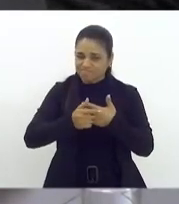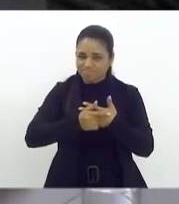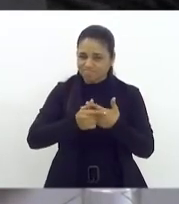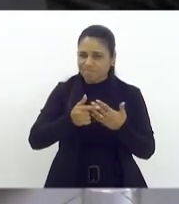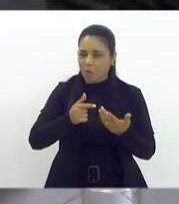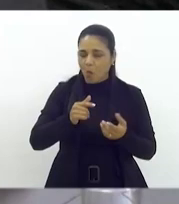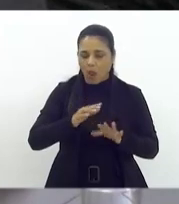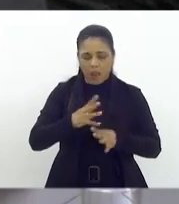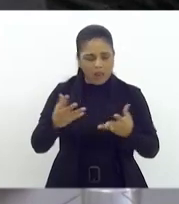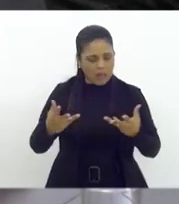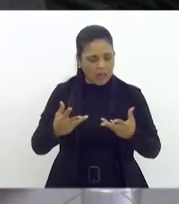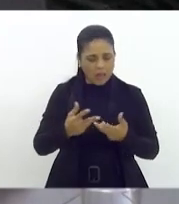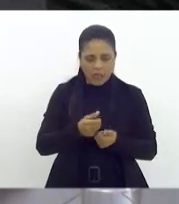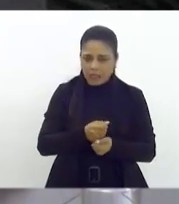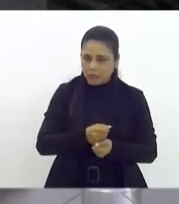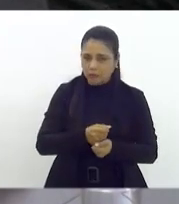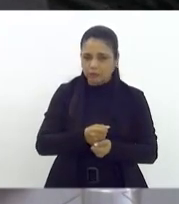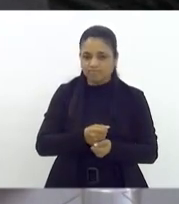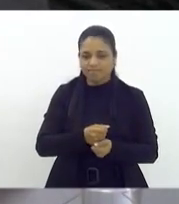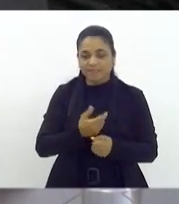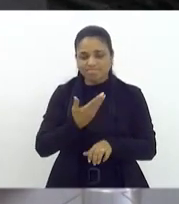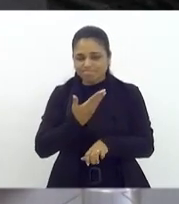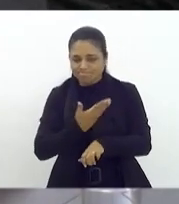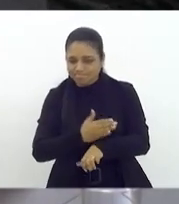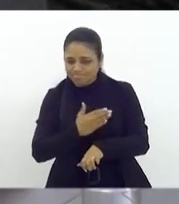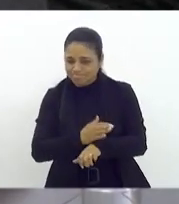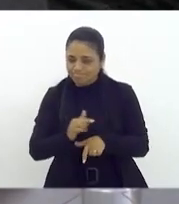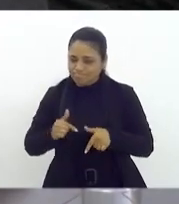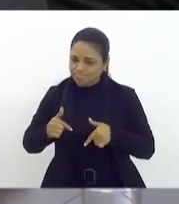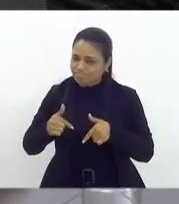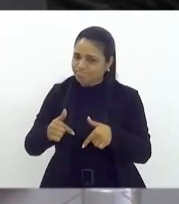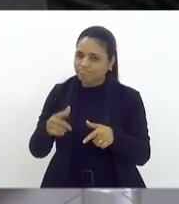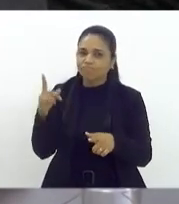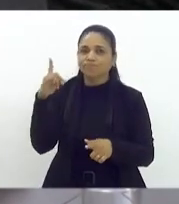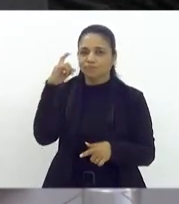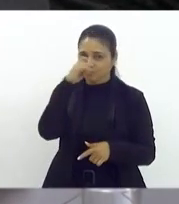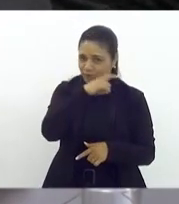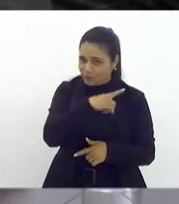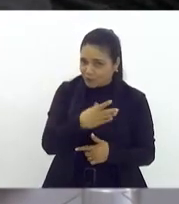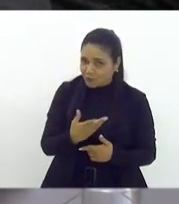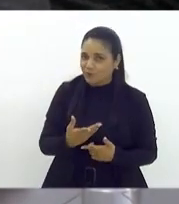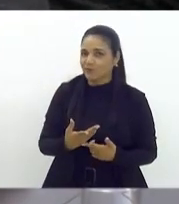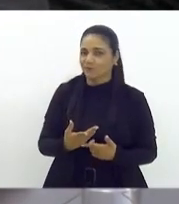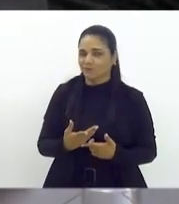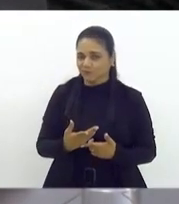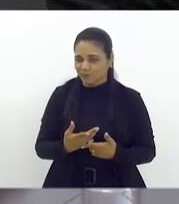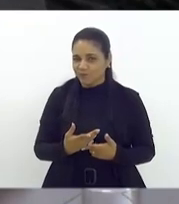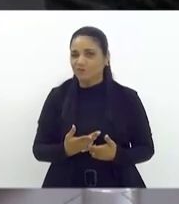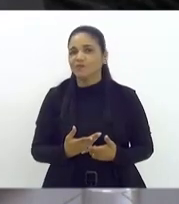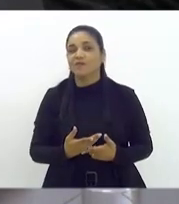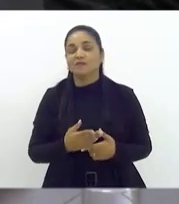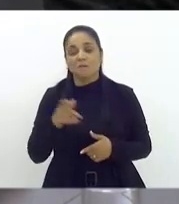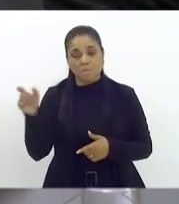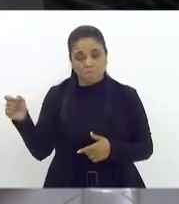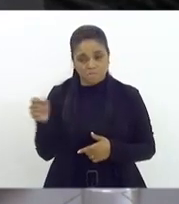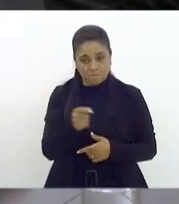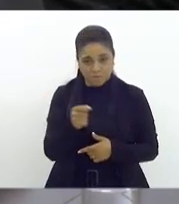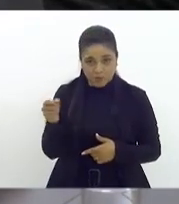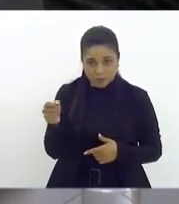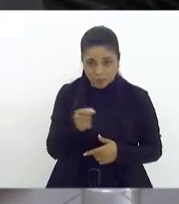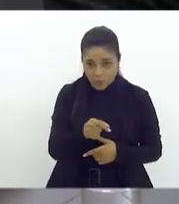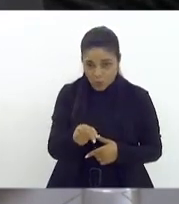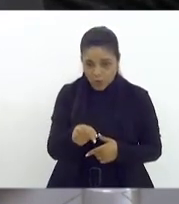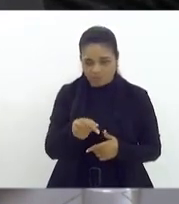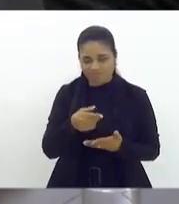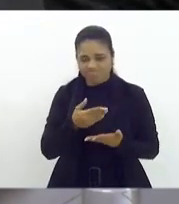uma porcaria desculpa falar entendeu é aquilo que falou se a gente coloca pessoas é nada